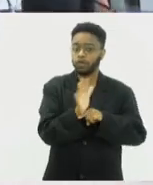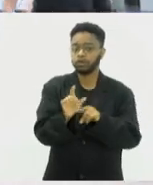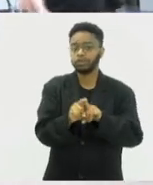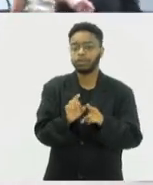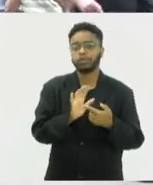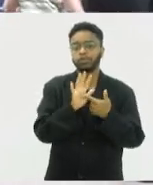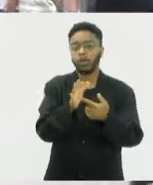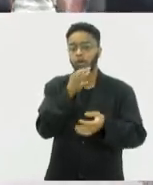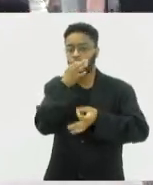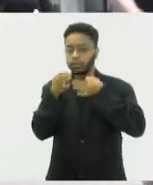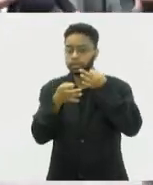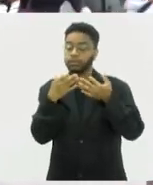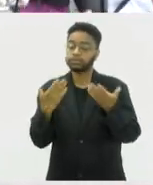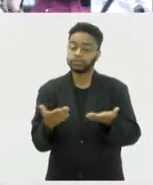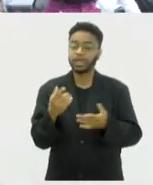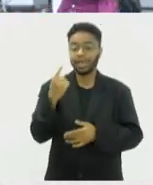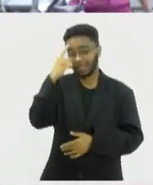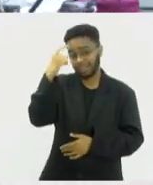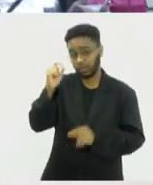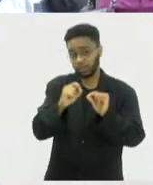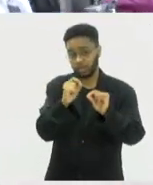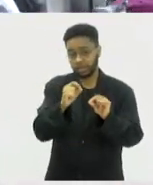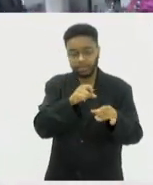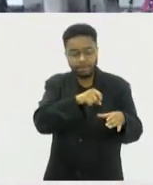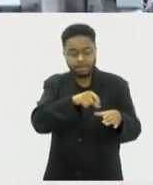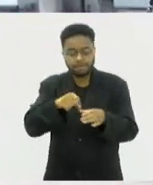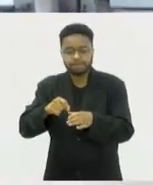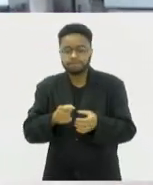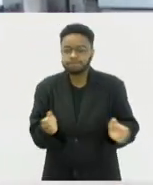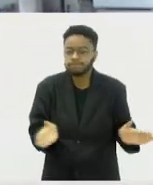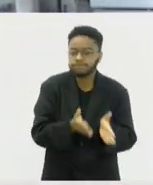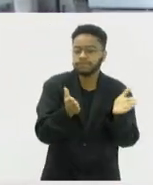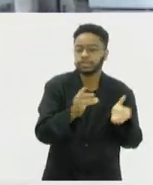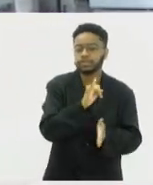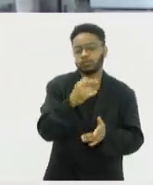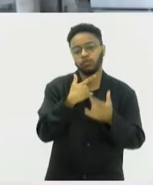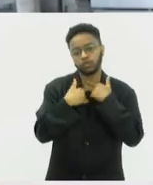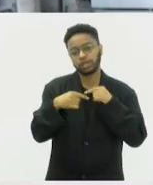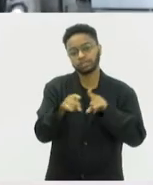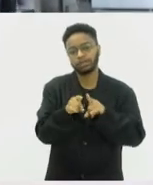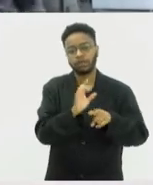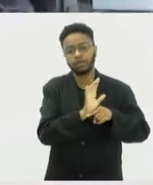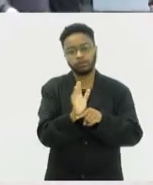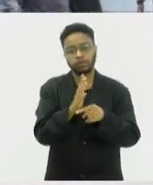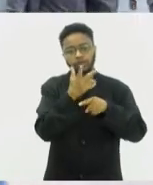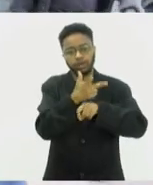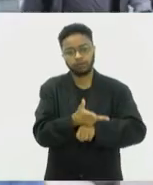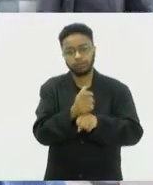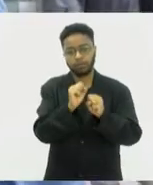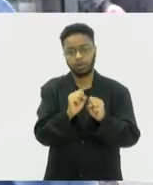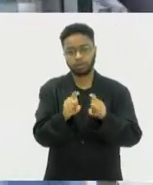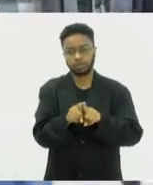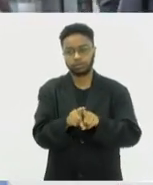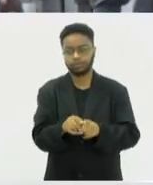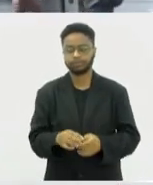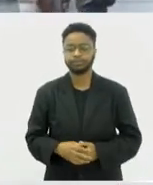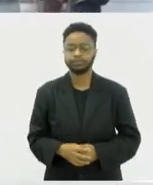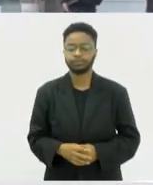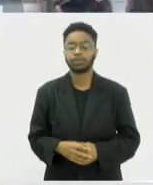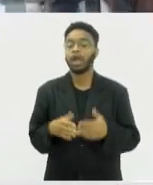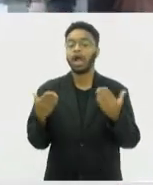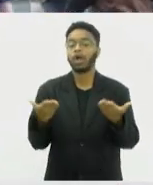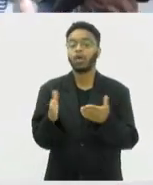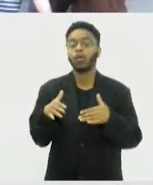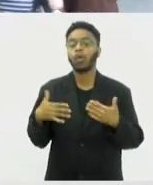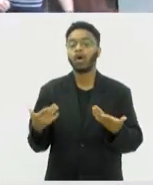formar eles, assim, plantar uma sementinha ali no coração deles, ali, para eles, se eles quiserem também fazer os próprios filmes, poderem fazer também. E, atualmente, quais são os